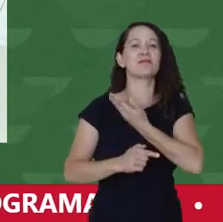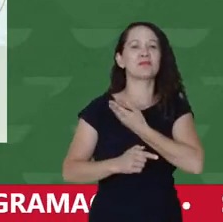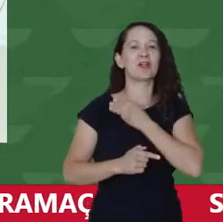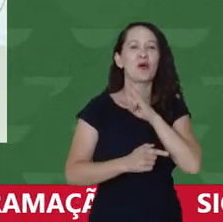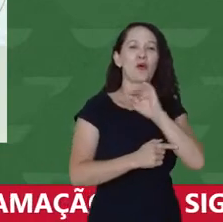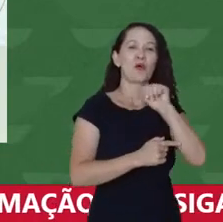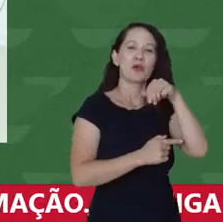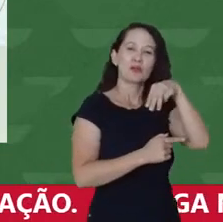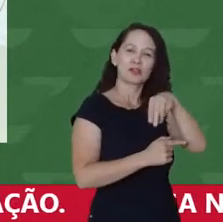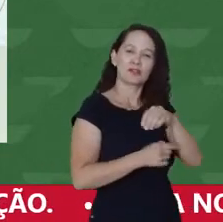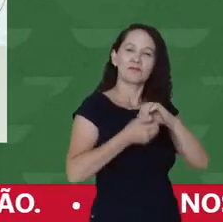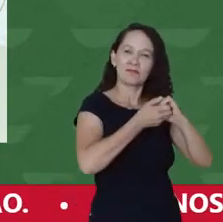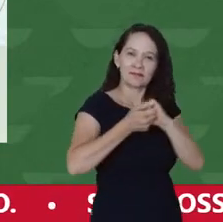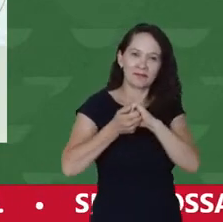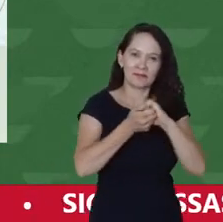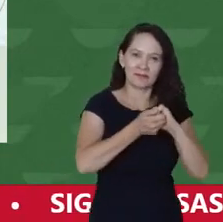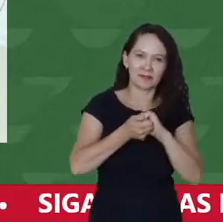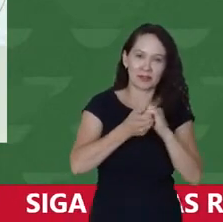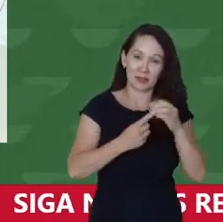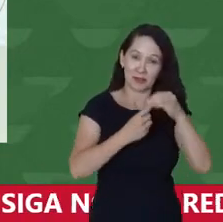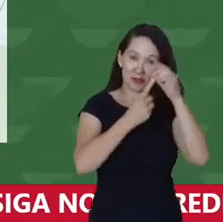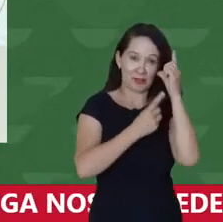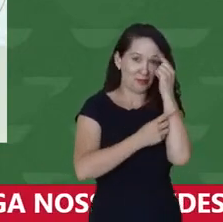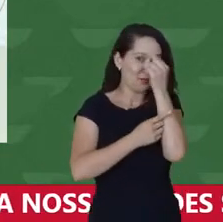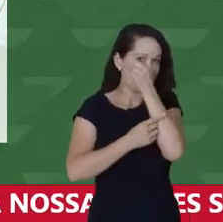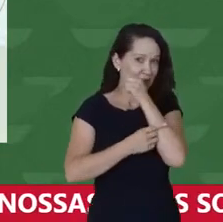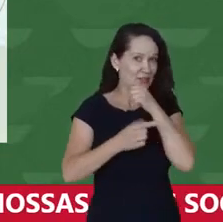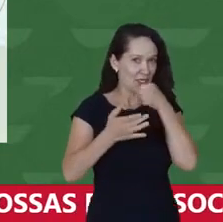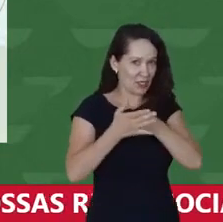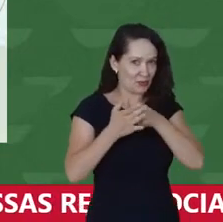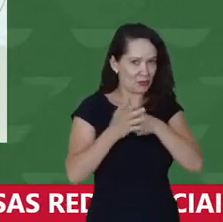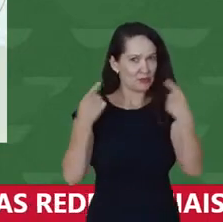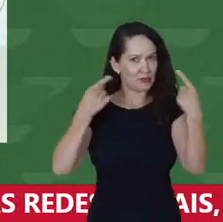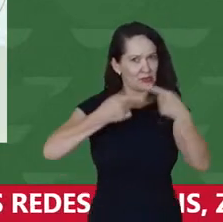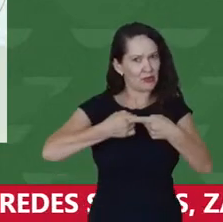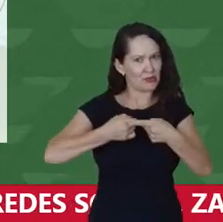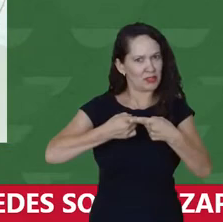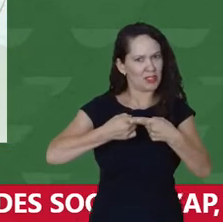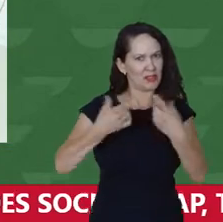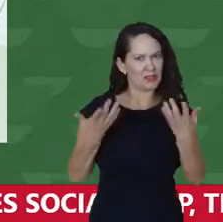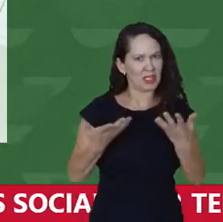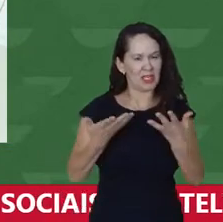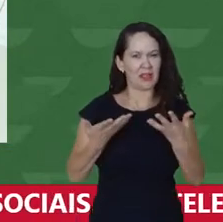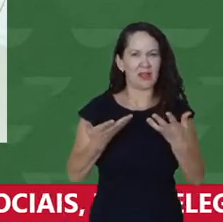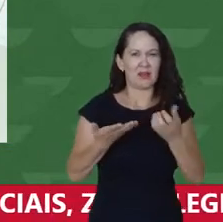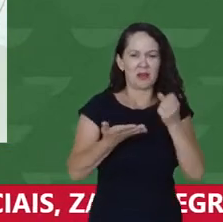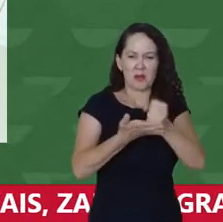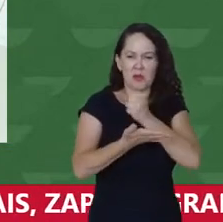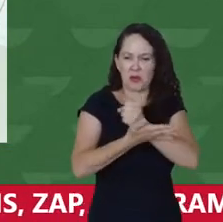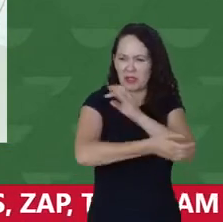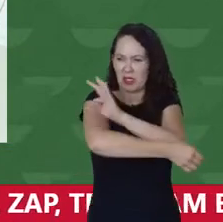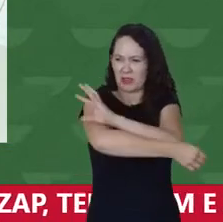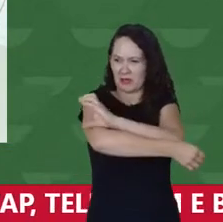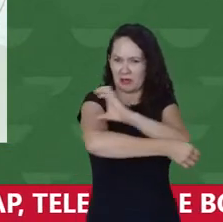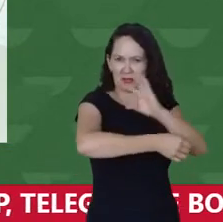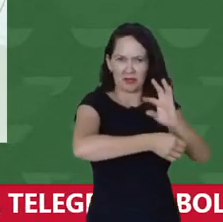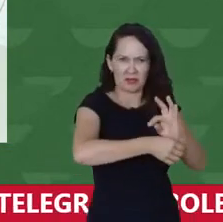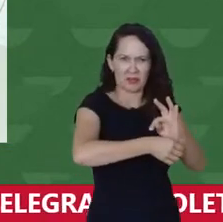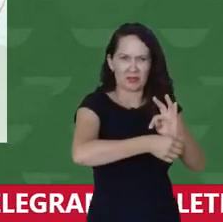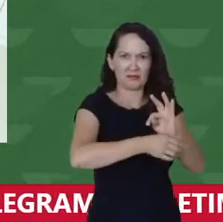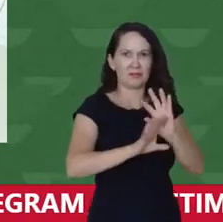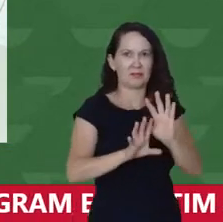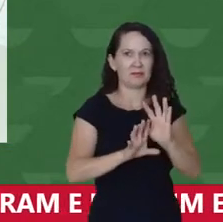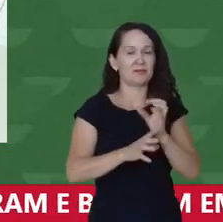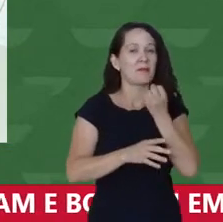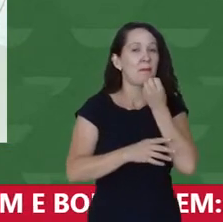Wilson Romero, saudações, líder Bongás. Esta é a luta contra a farra dos temporários. Colocou entre aspas isso, acho que essa